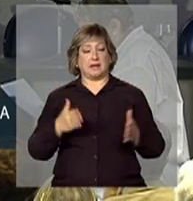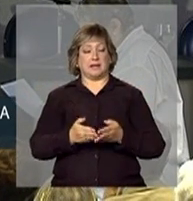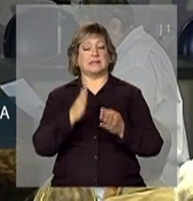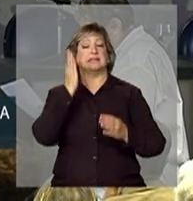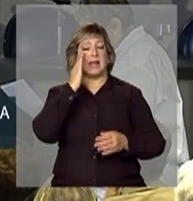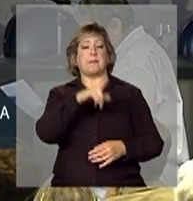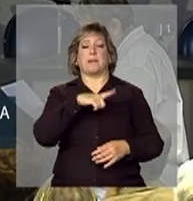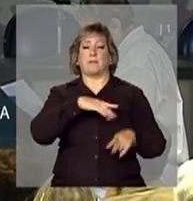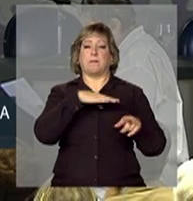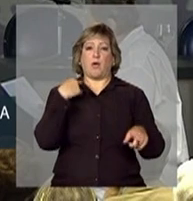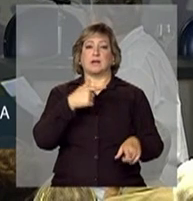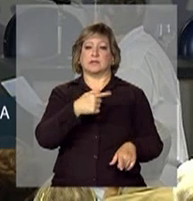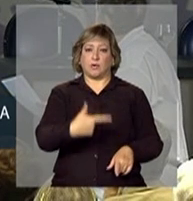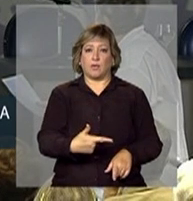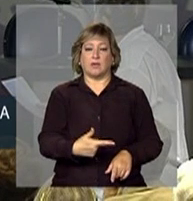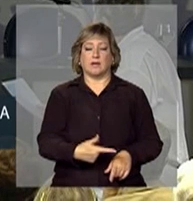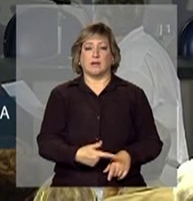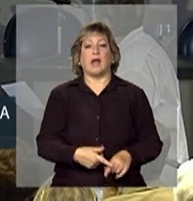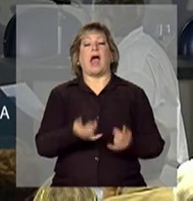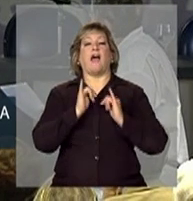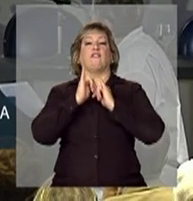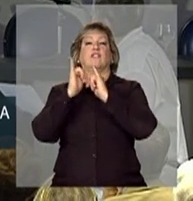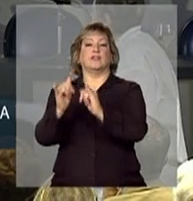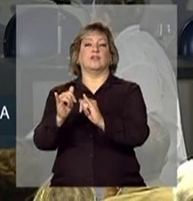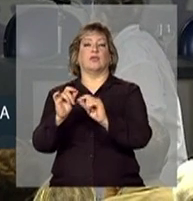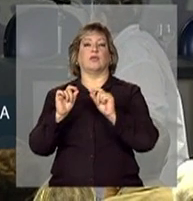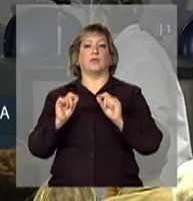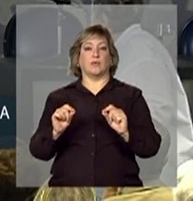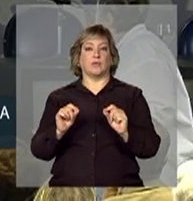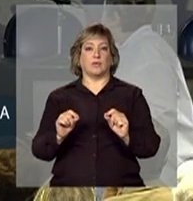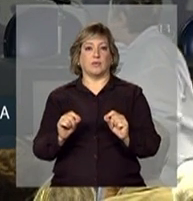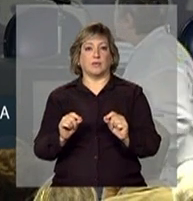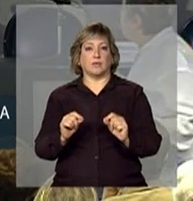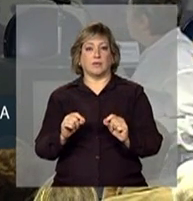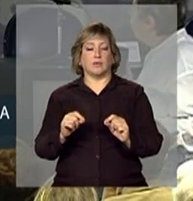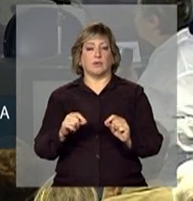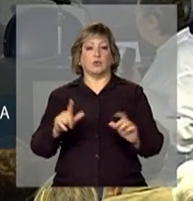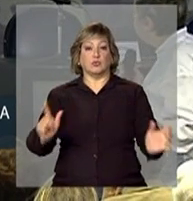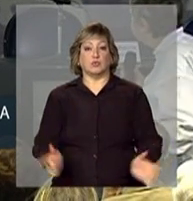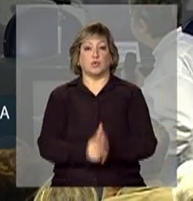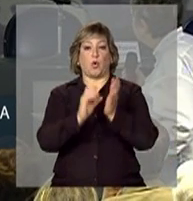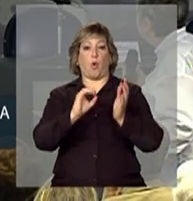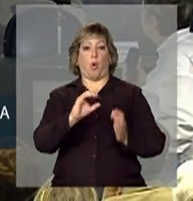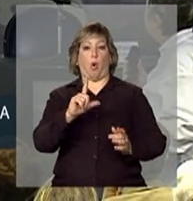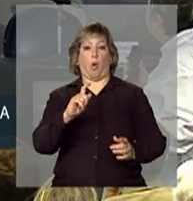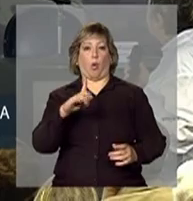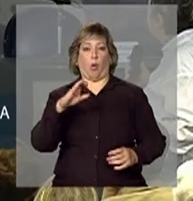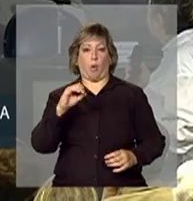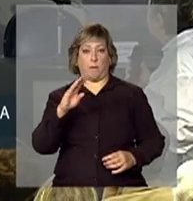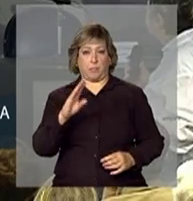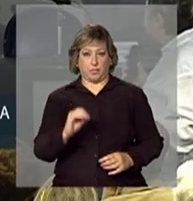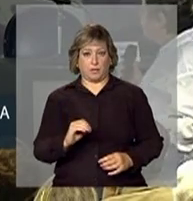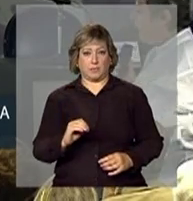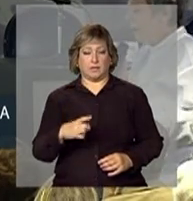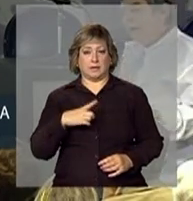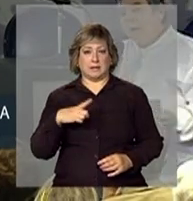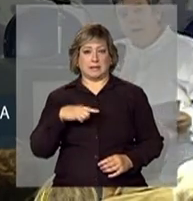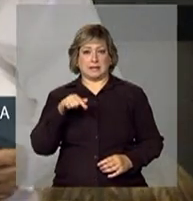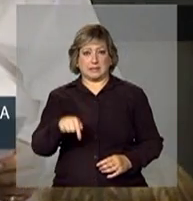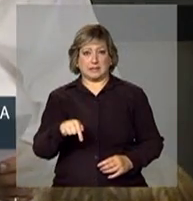que ele está morto em 72 e informa que o jornal O Globo